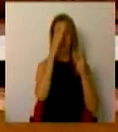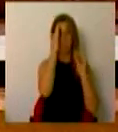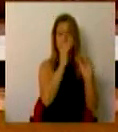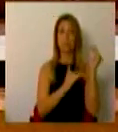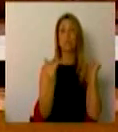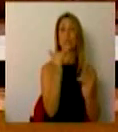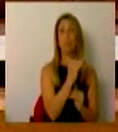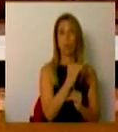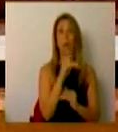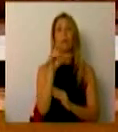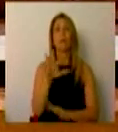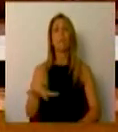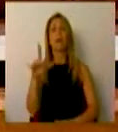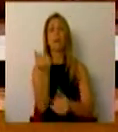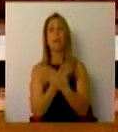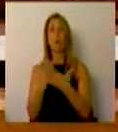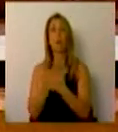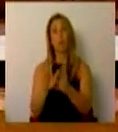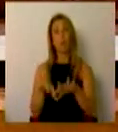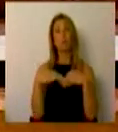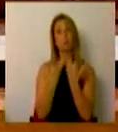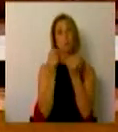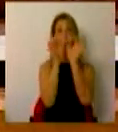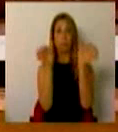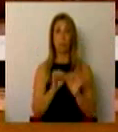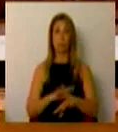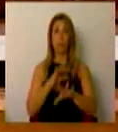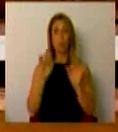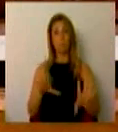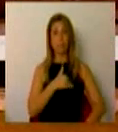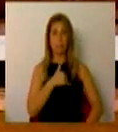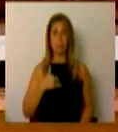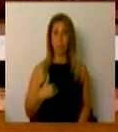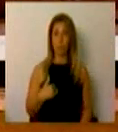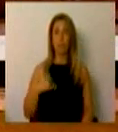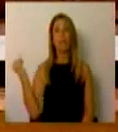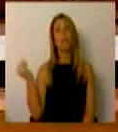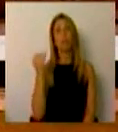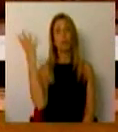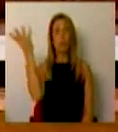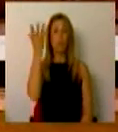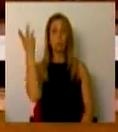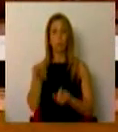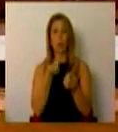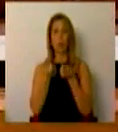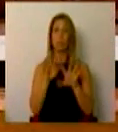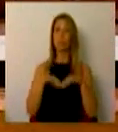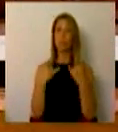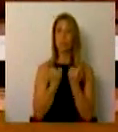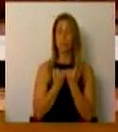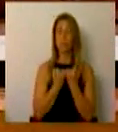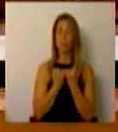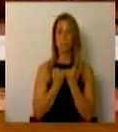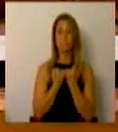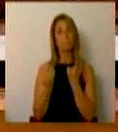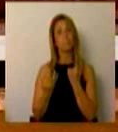superior e o tecido económico e social, o sistema hospitalar e de saúde, as instituições de cultura e as organizações sociais,